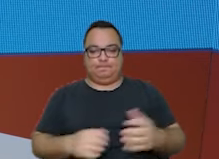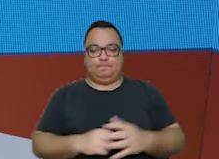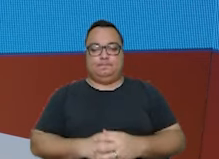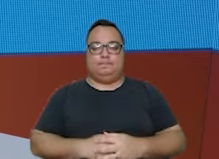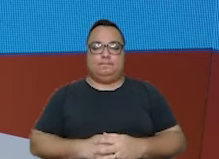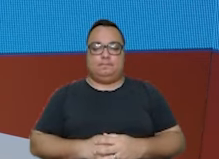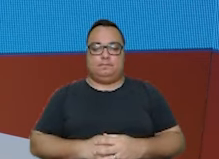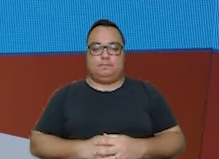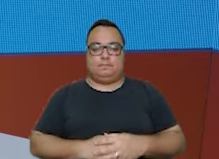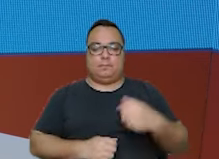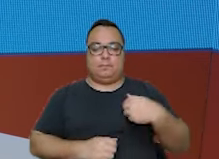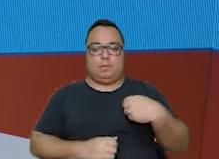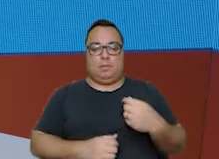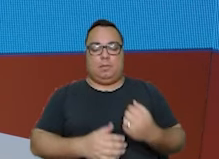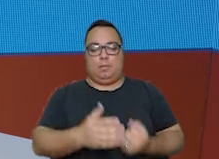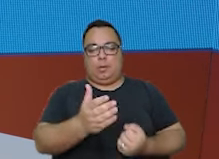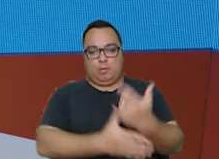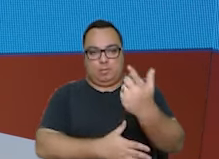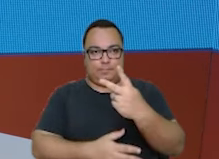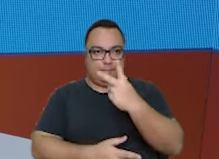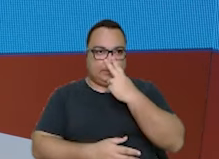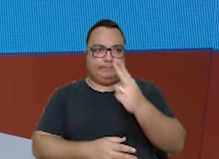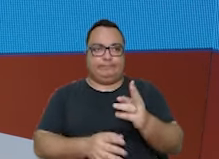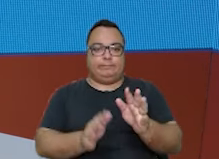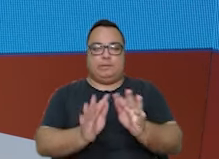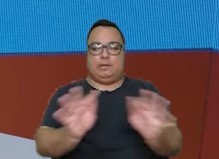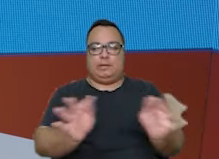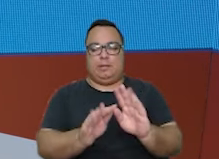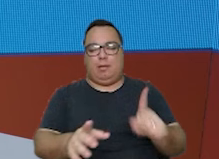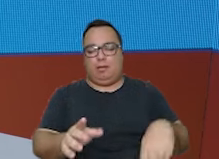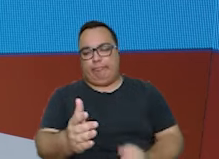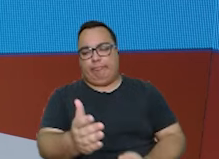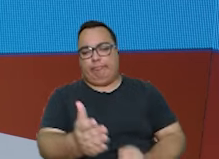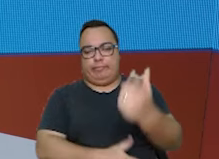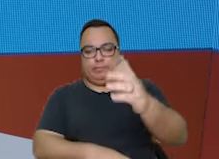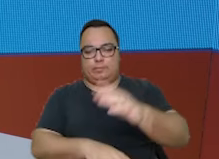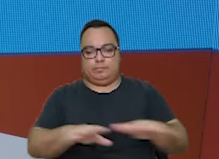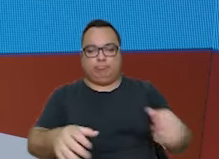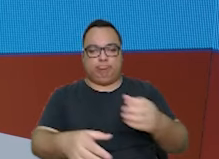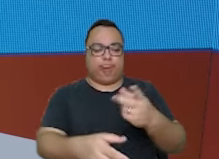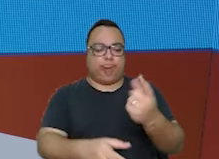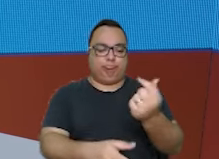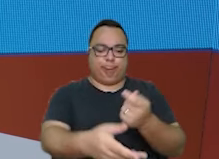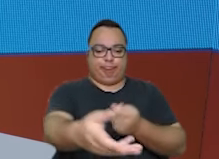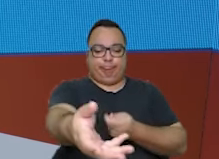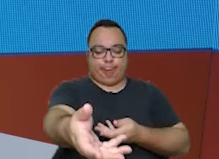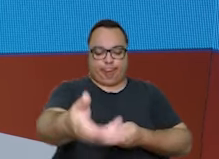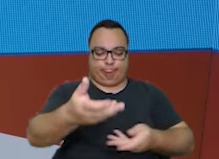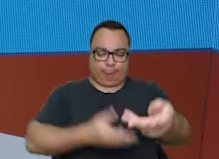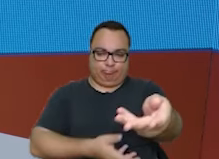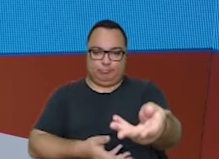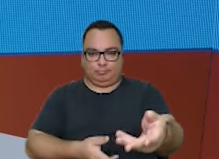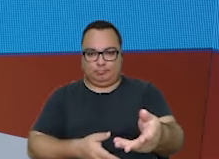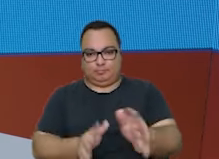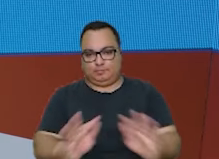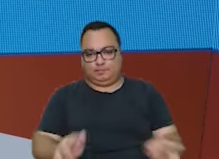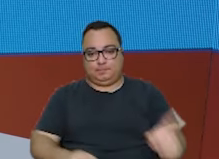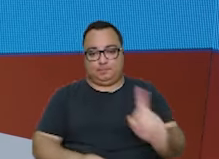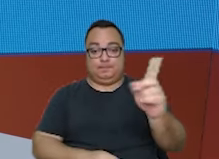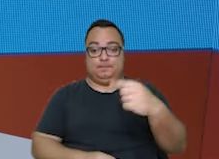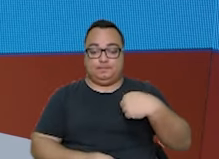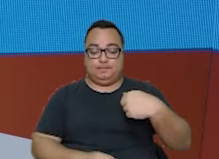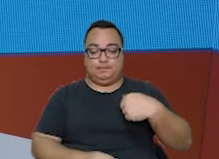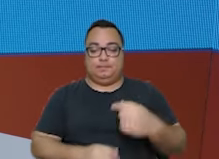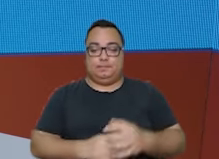uma compra não é um simples ato né de troca de dinheiro por alguma coisa né Ela